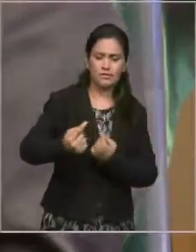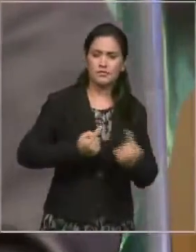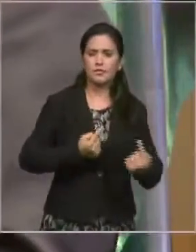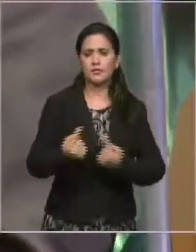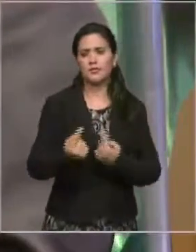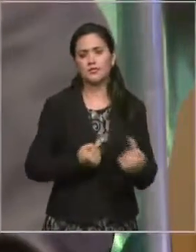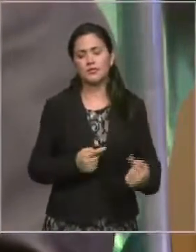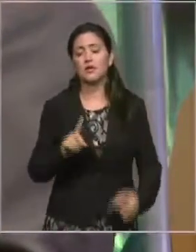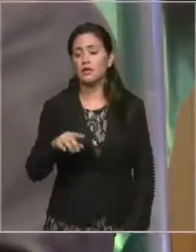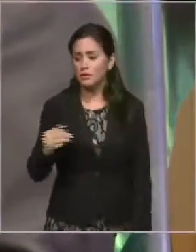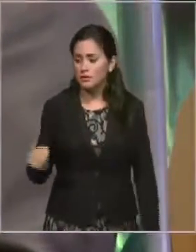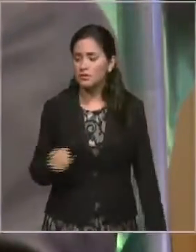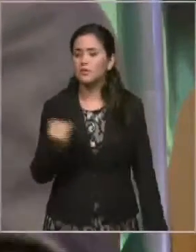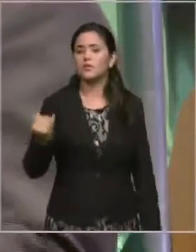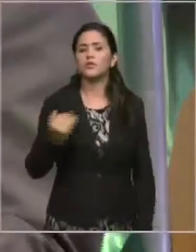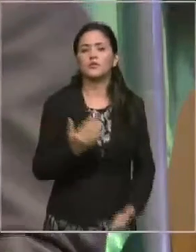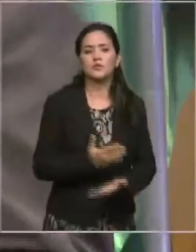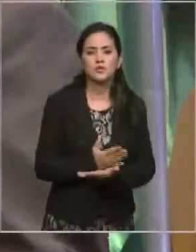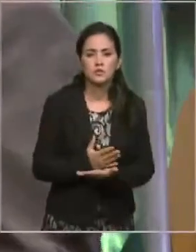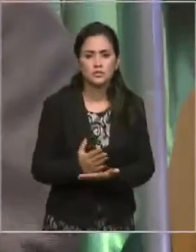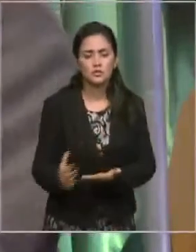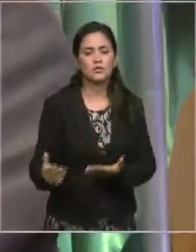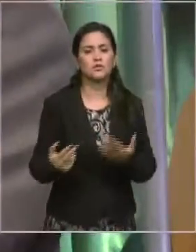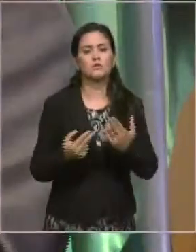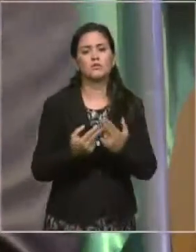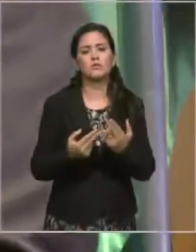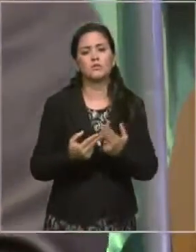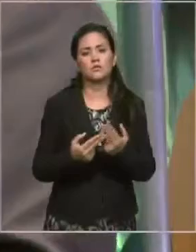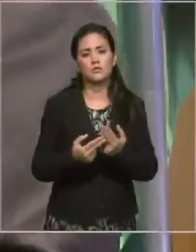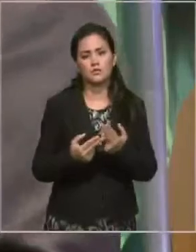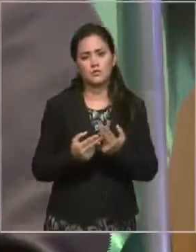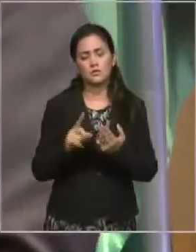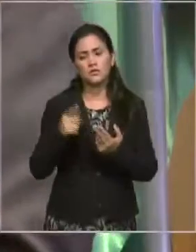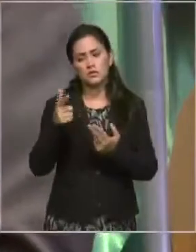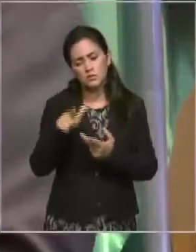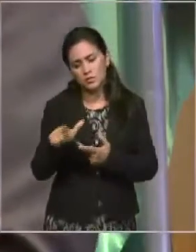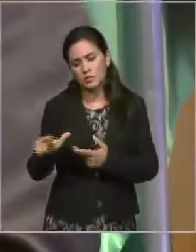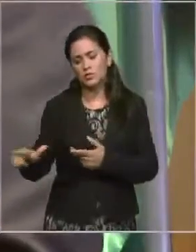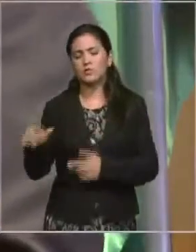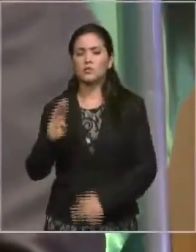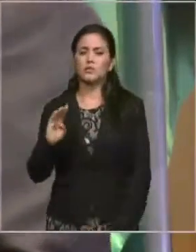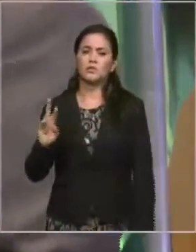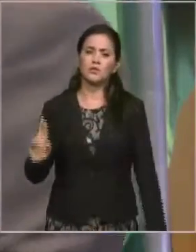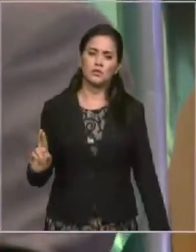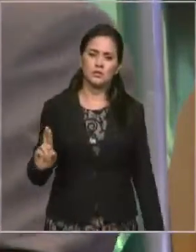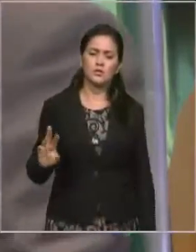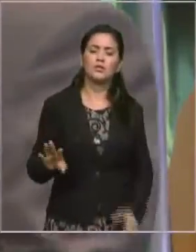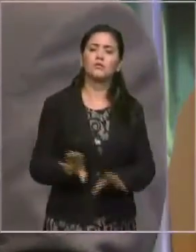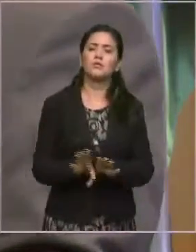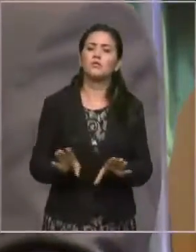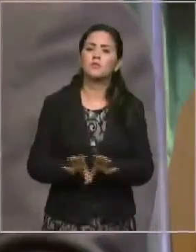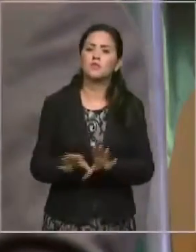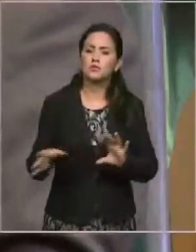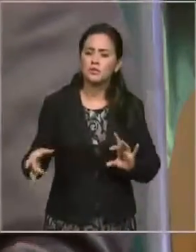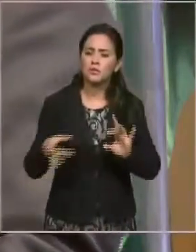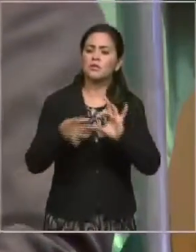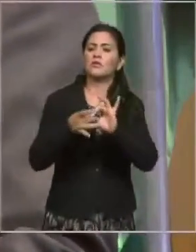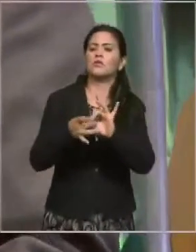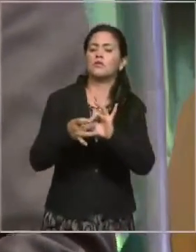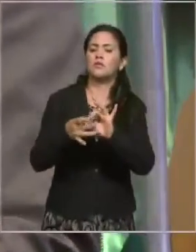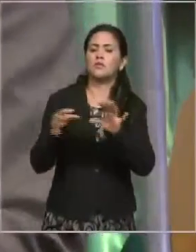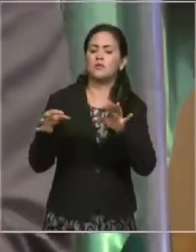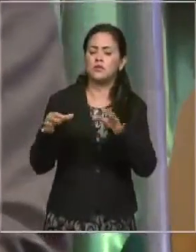contorno rodoviário de Timon e, em seguida, continuar a BR. Que se faça também, obviamente, a ligação até o Baú,